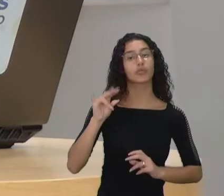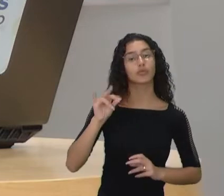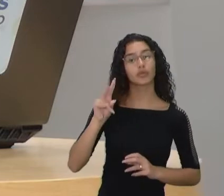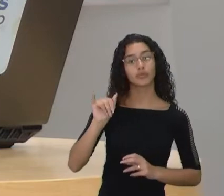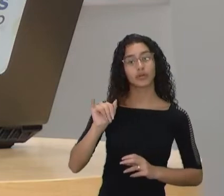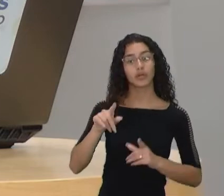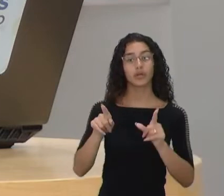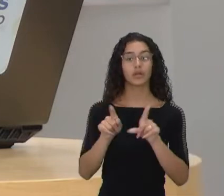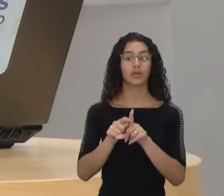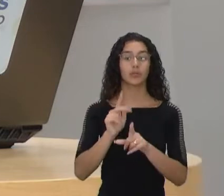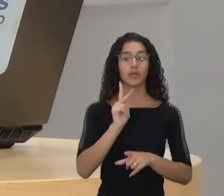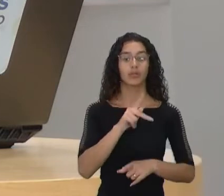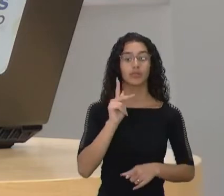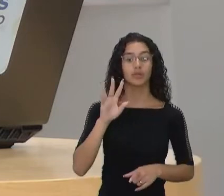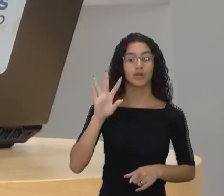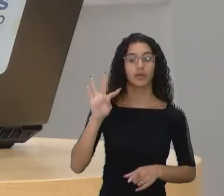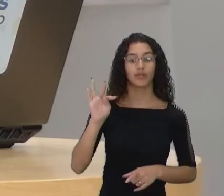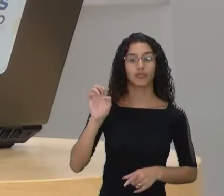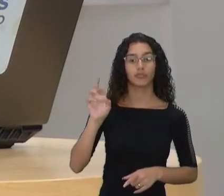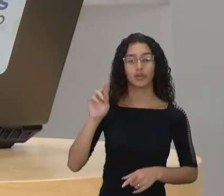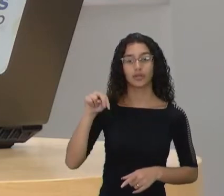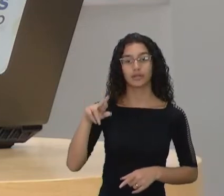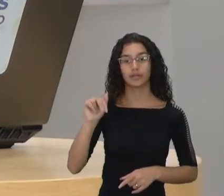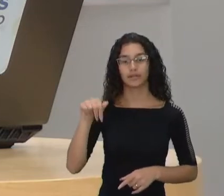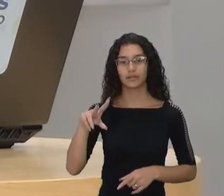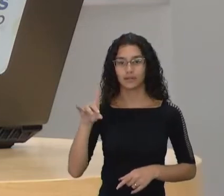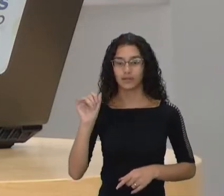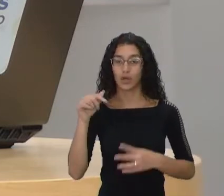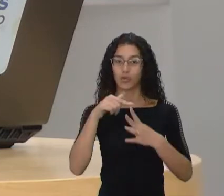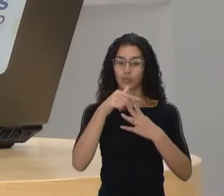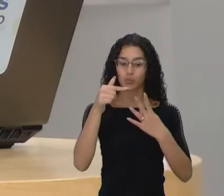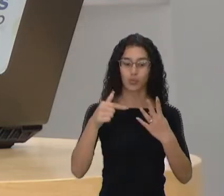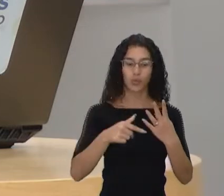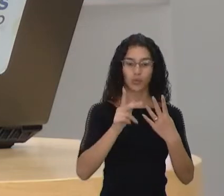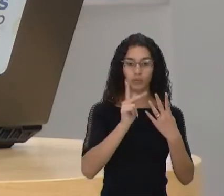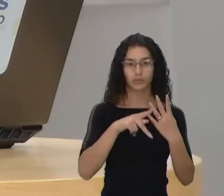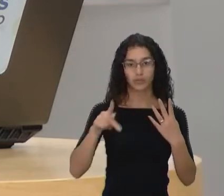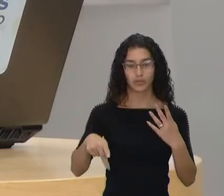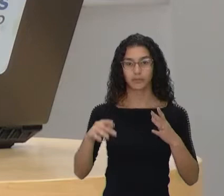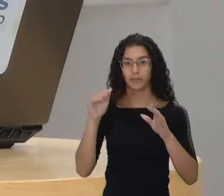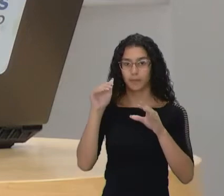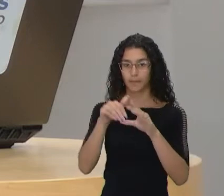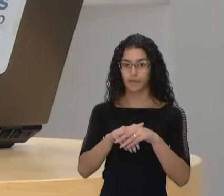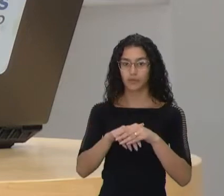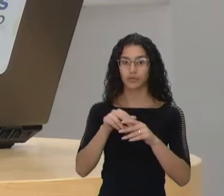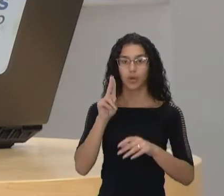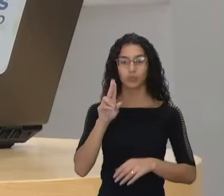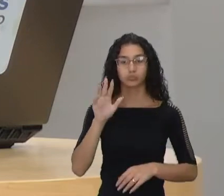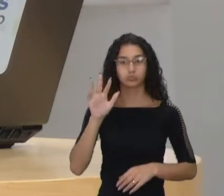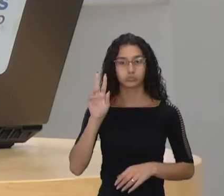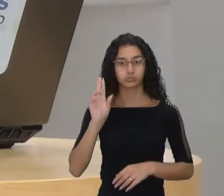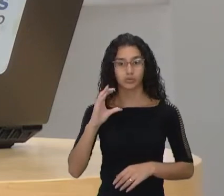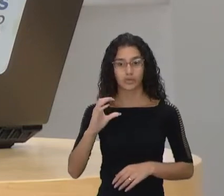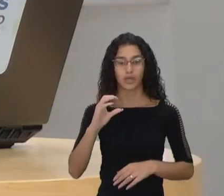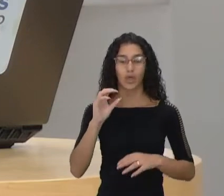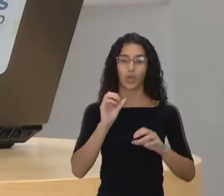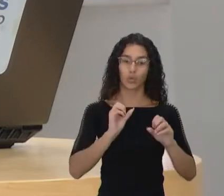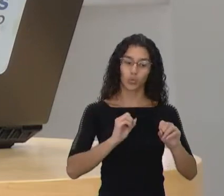Viviane e da professora Fernanda. Então, somos 4 professores dentro dessa UC, Educação